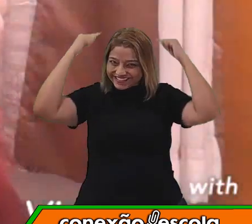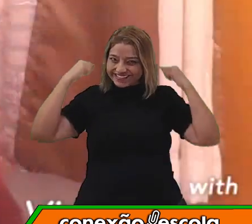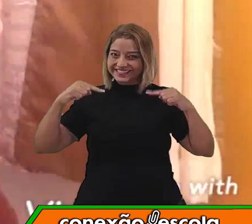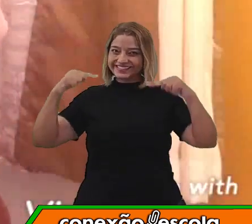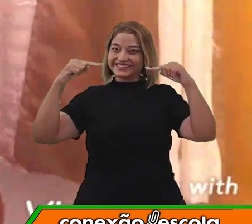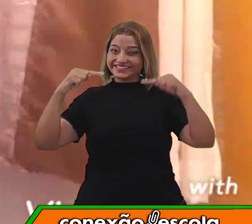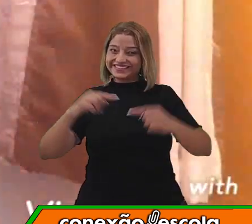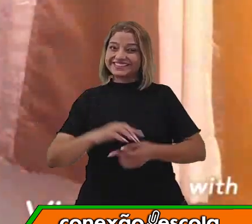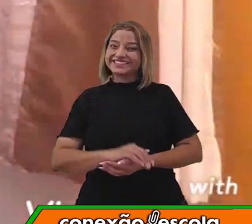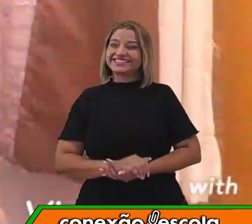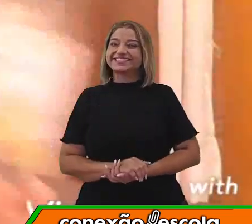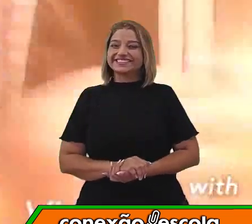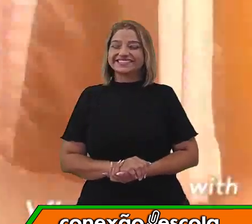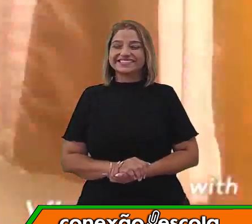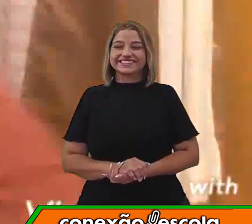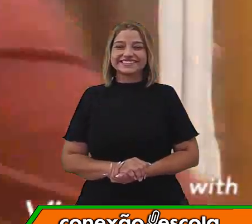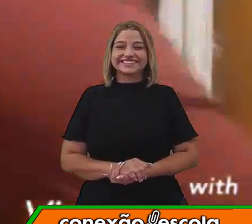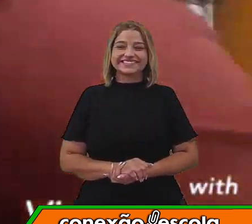cabrita.